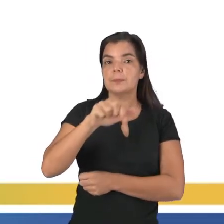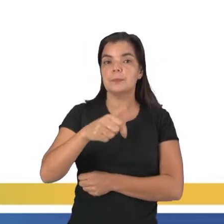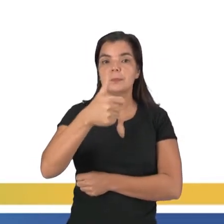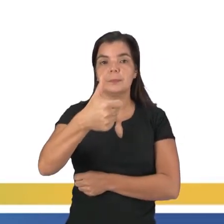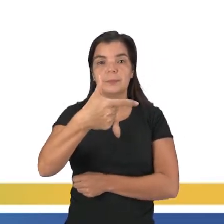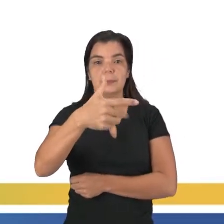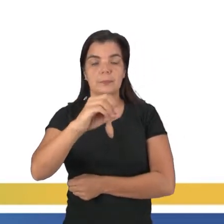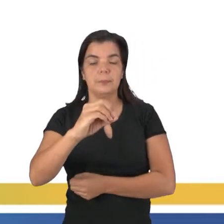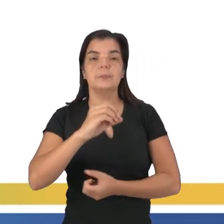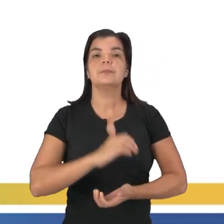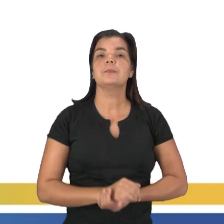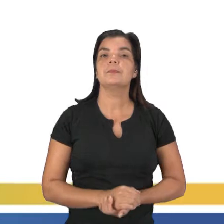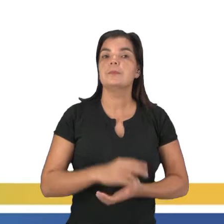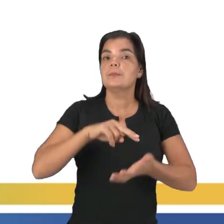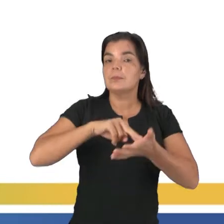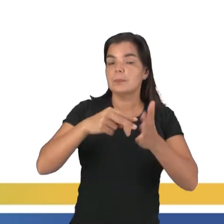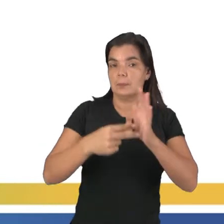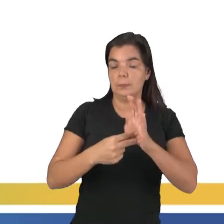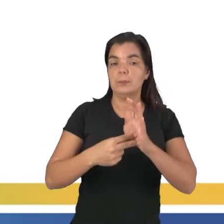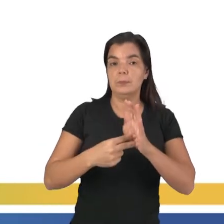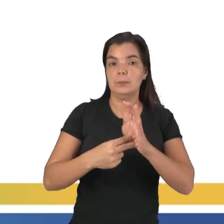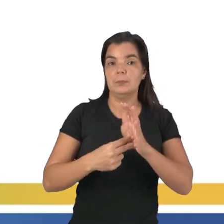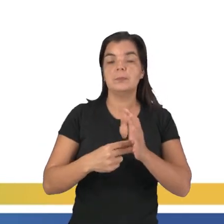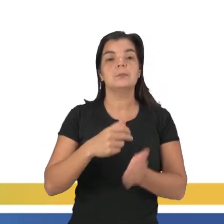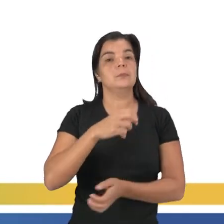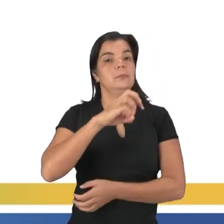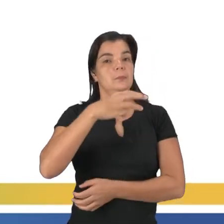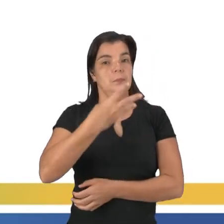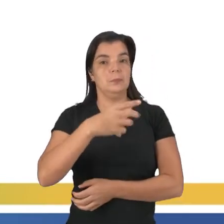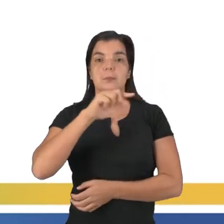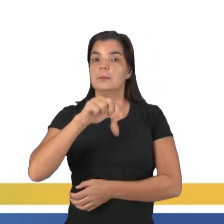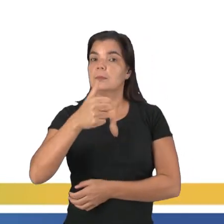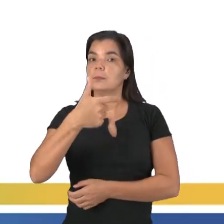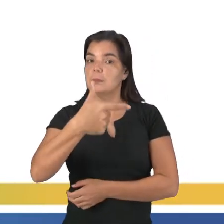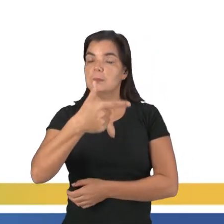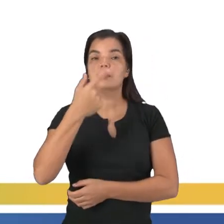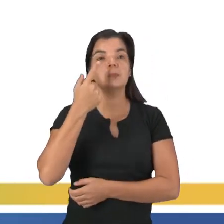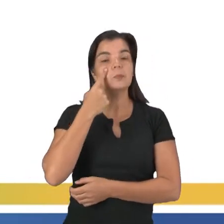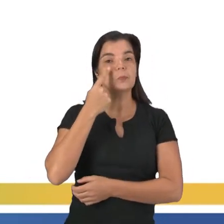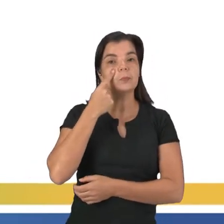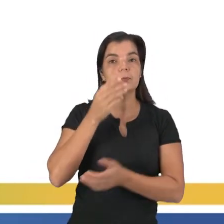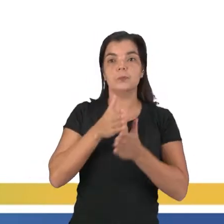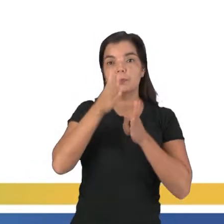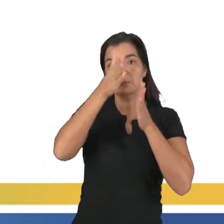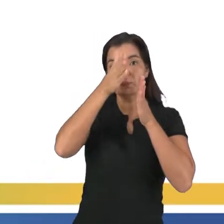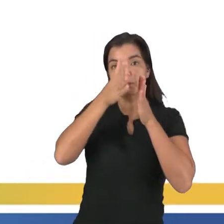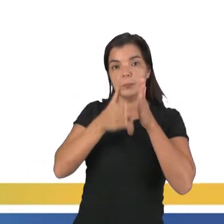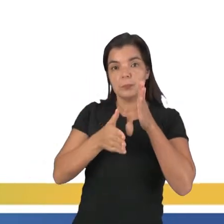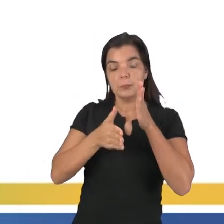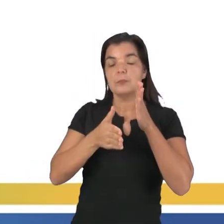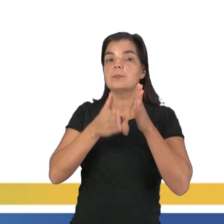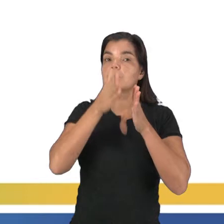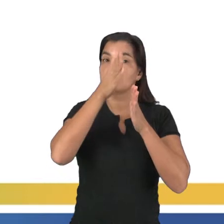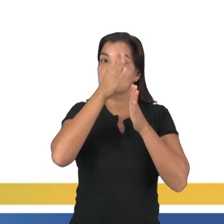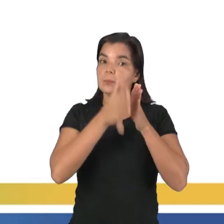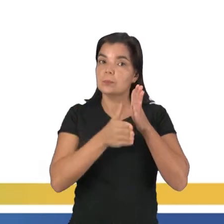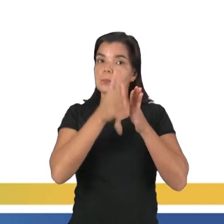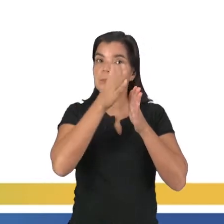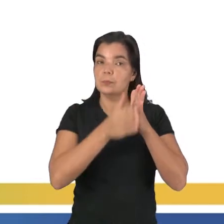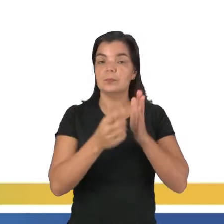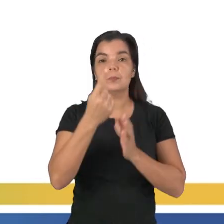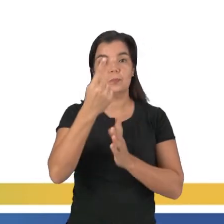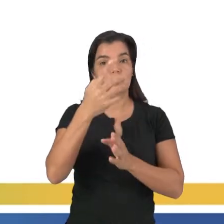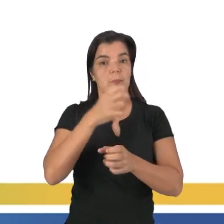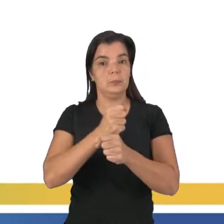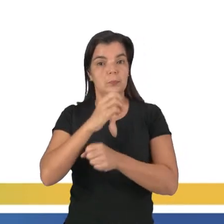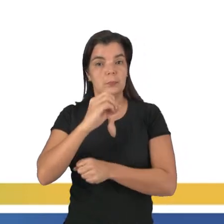com 3,120, ou seja, 3,12. Vamos observar aqui na posição dos milésimos, vamos somar 1